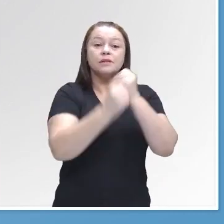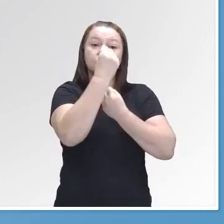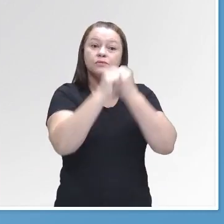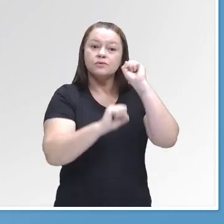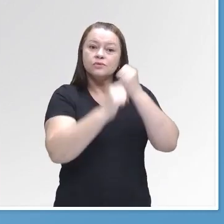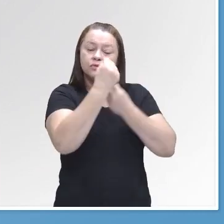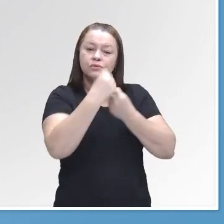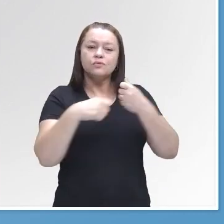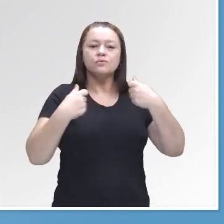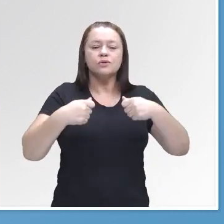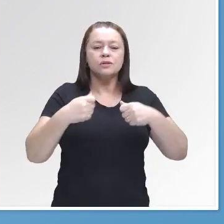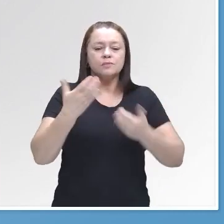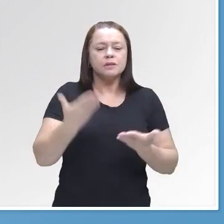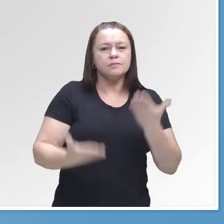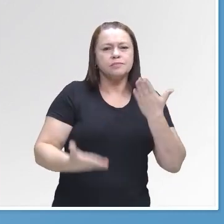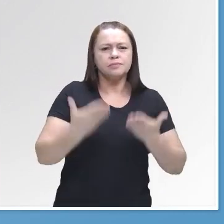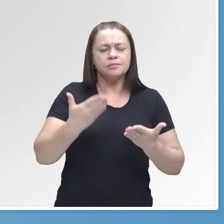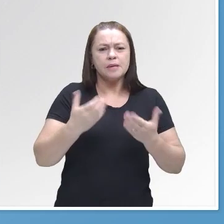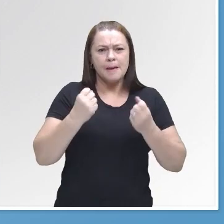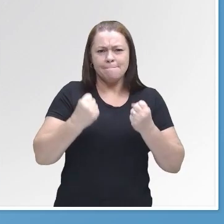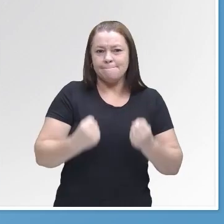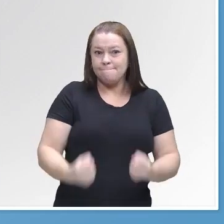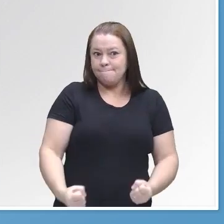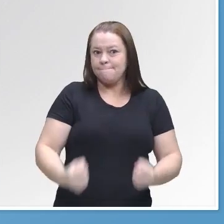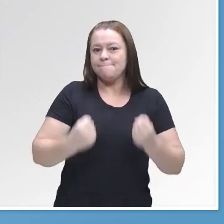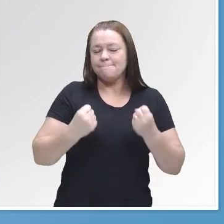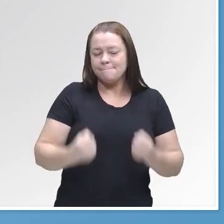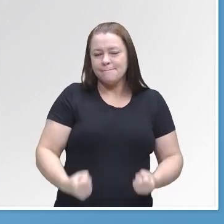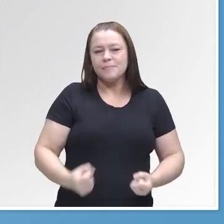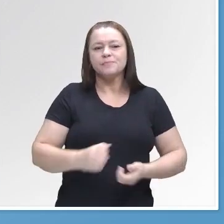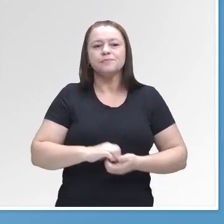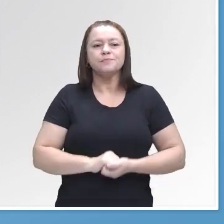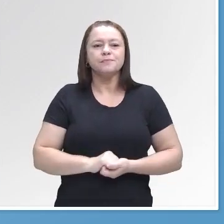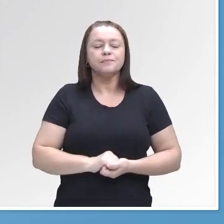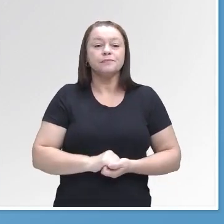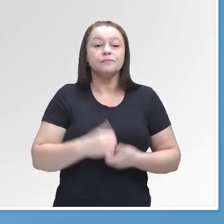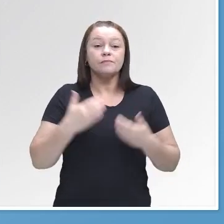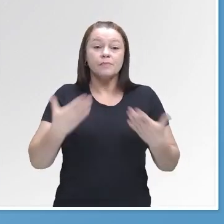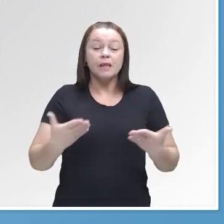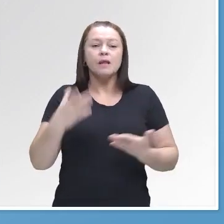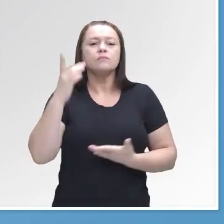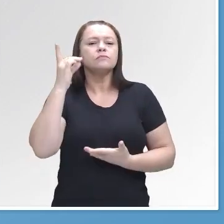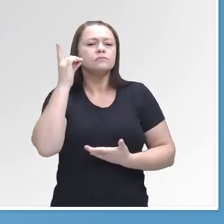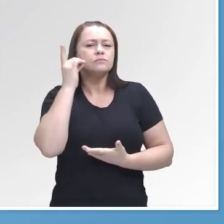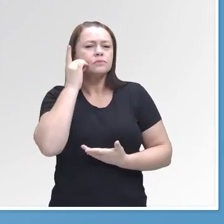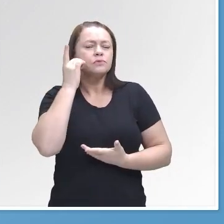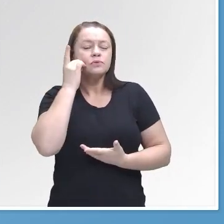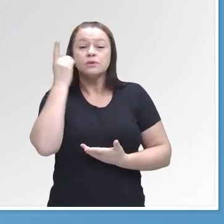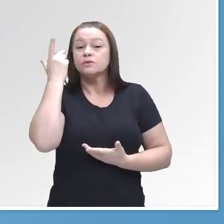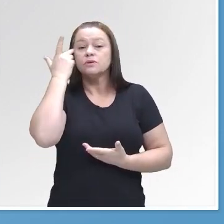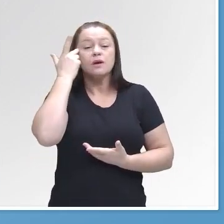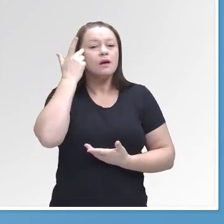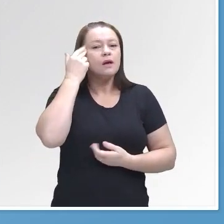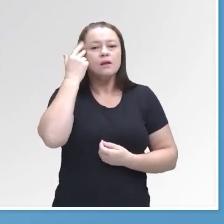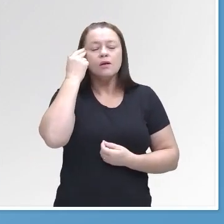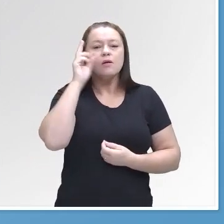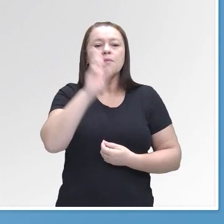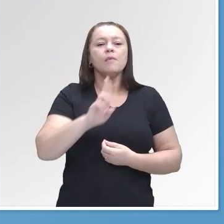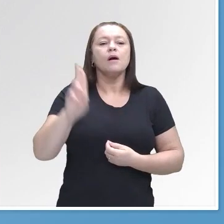efetuar pesagem e conferência de mercadorias. No dia a dia, é comum utilizarmos a